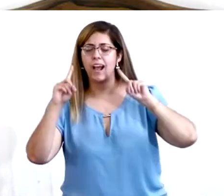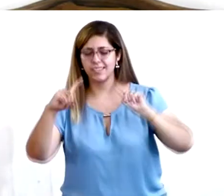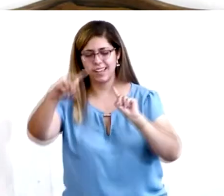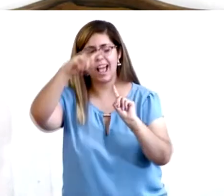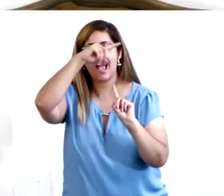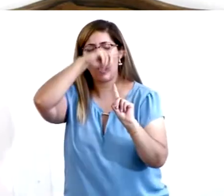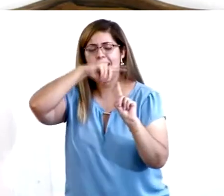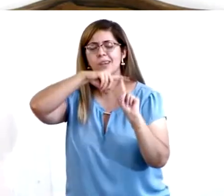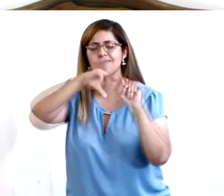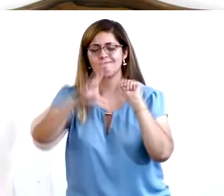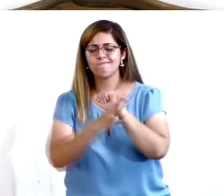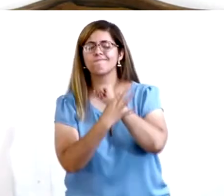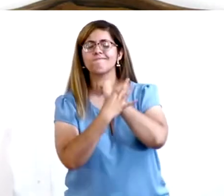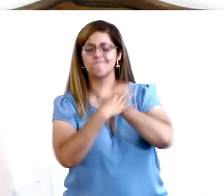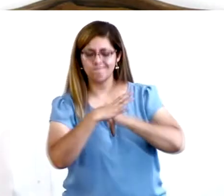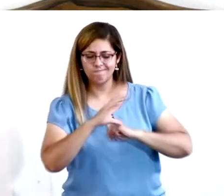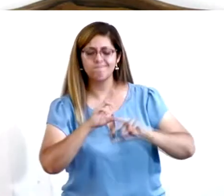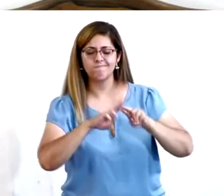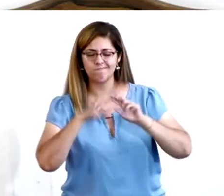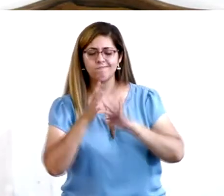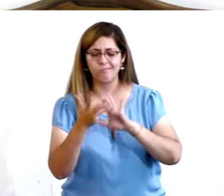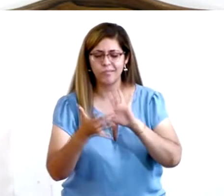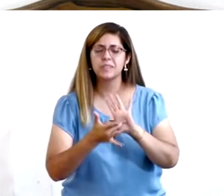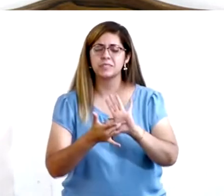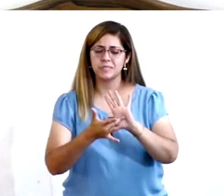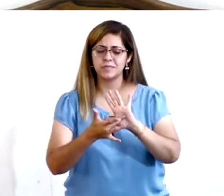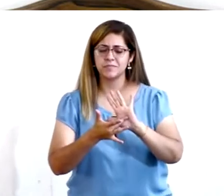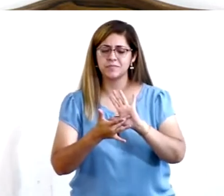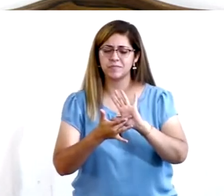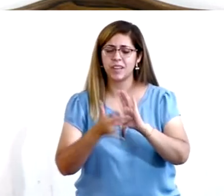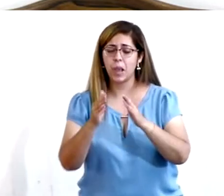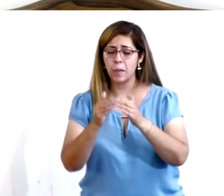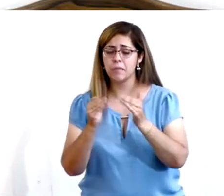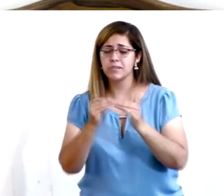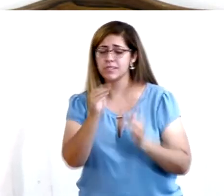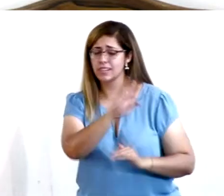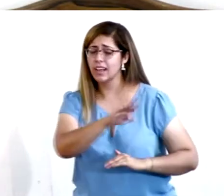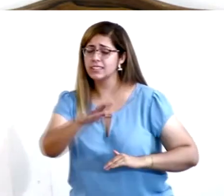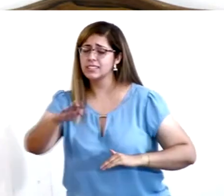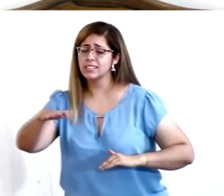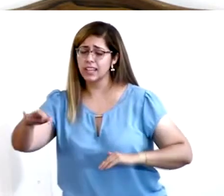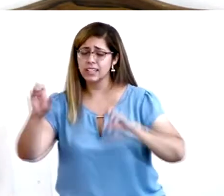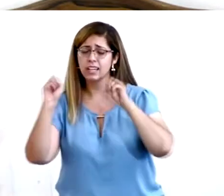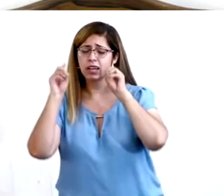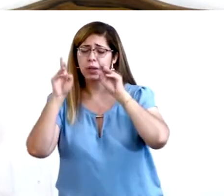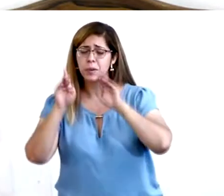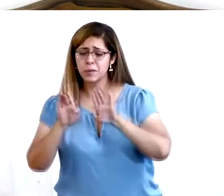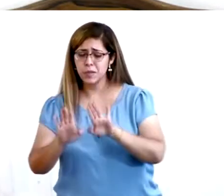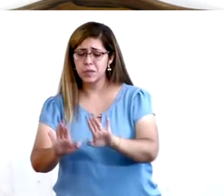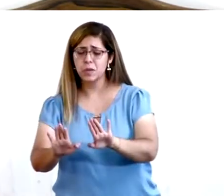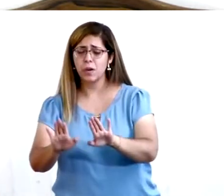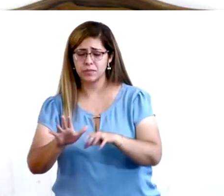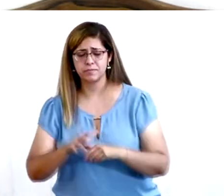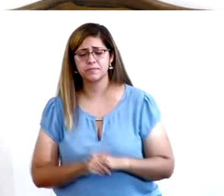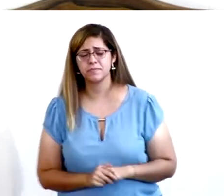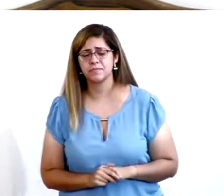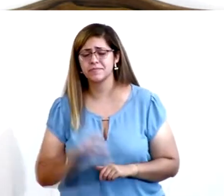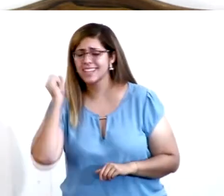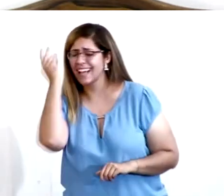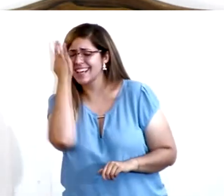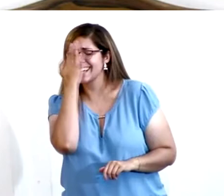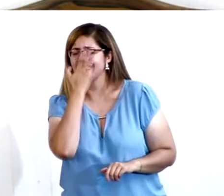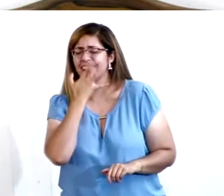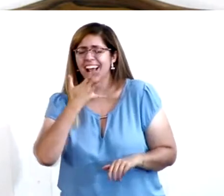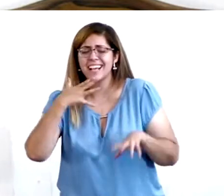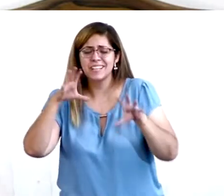salvação. Senhor, eu quero, antes de tudo, interceder por nossas crianças, para que elas, ao compreenderem a graça,